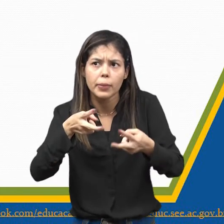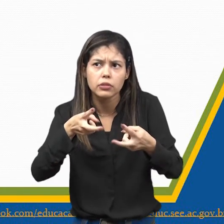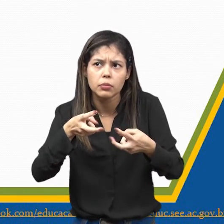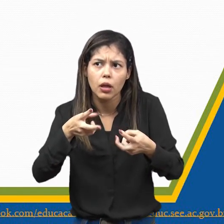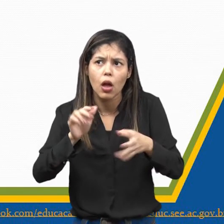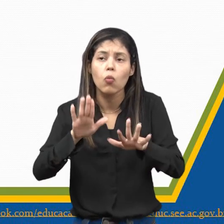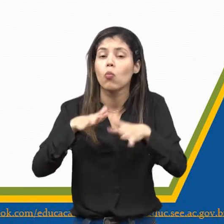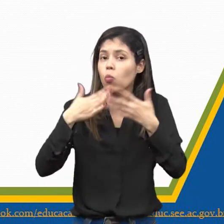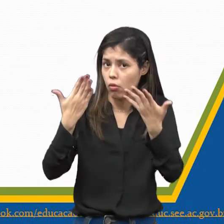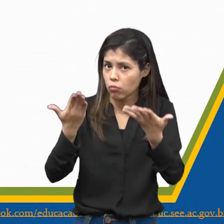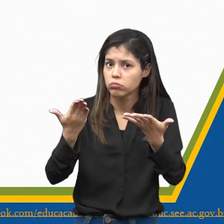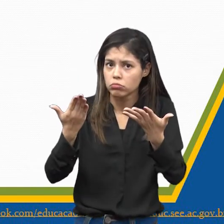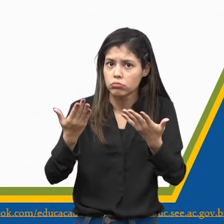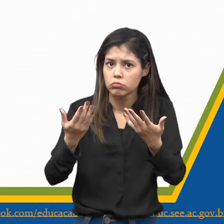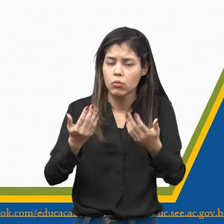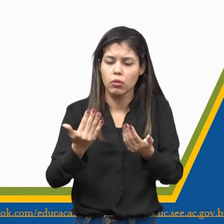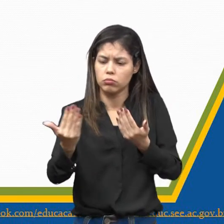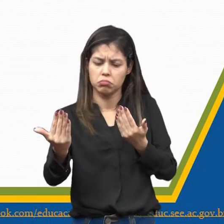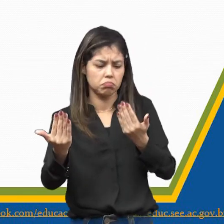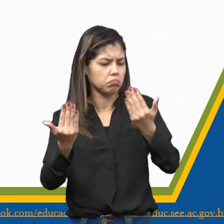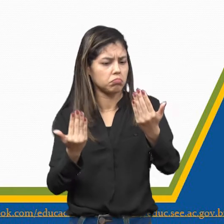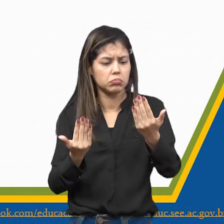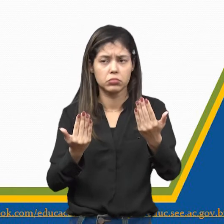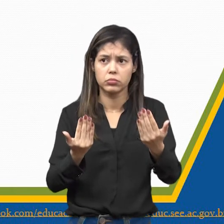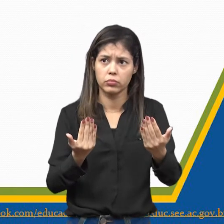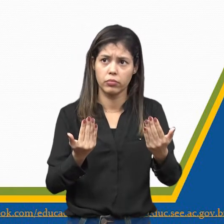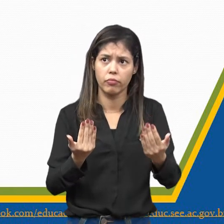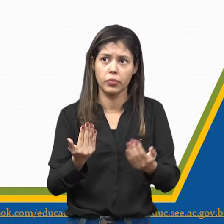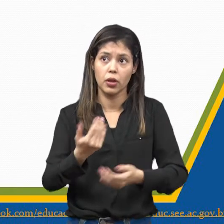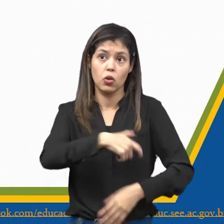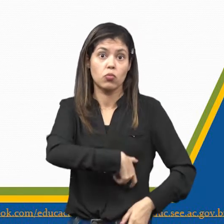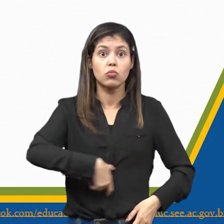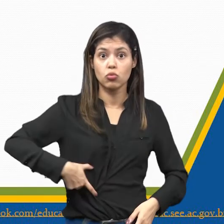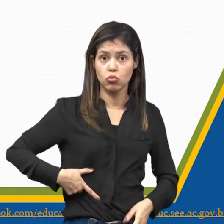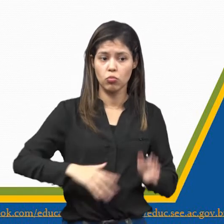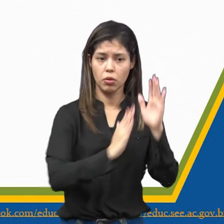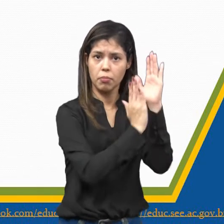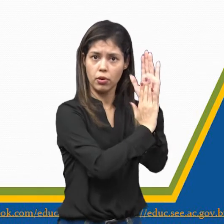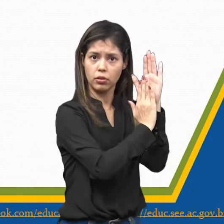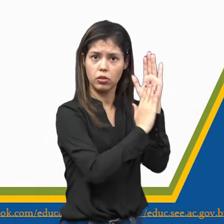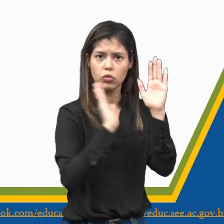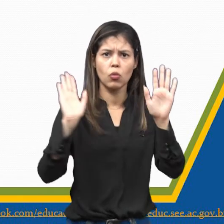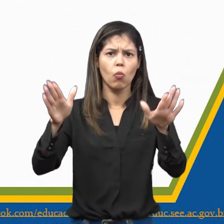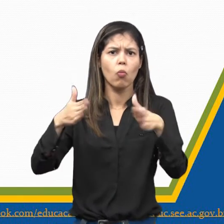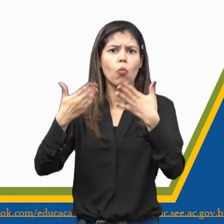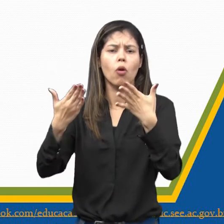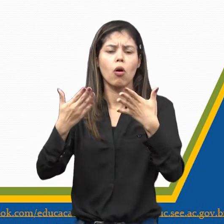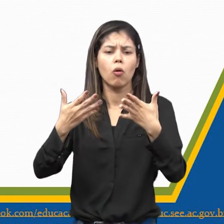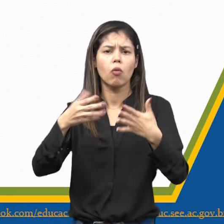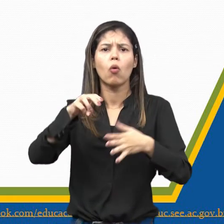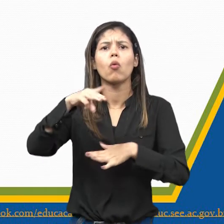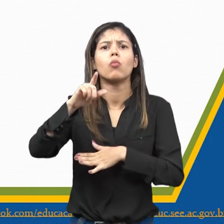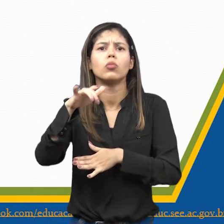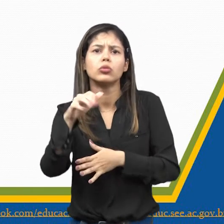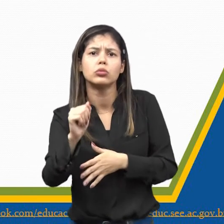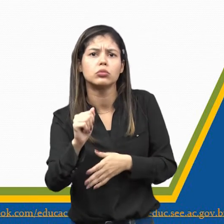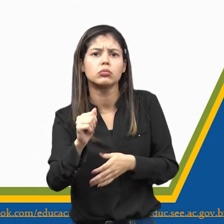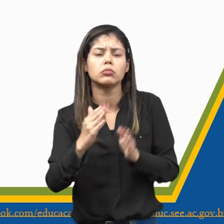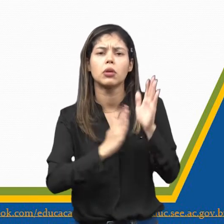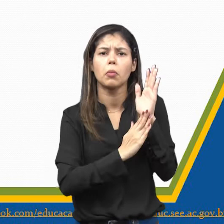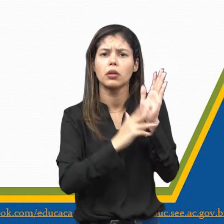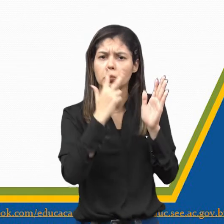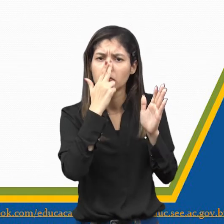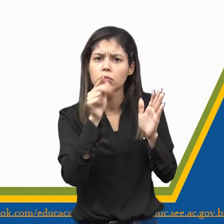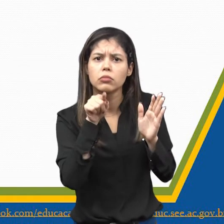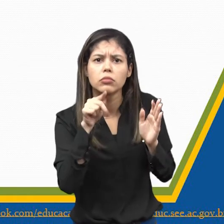as alternativas e vão comparar. Na parede do estômago, qual é o músculo que está presente na parede do estômago,